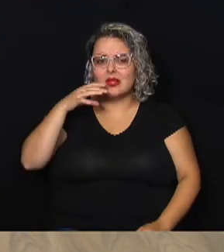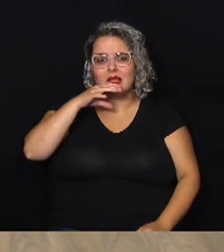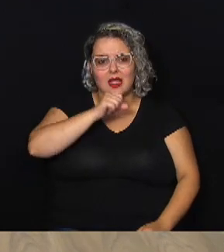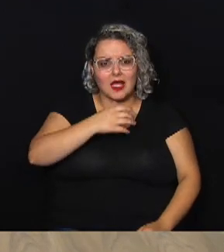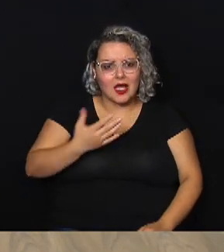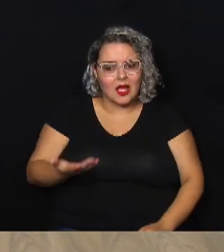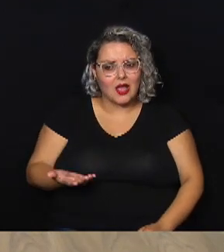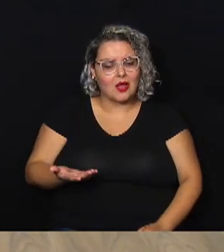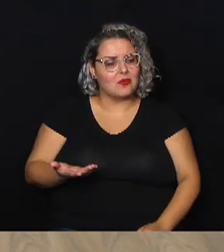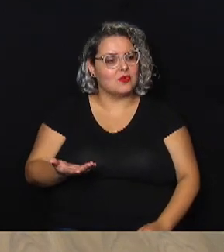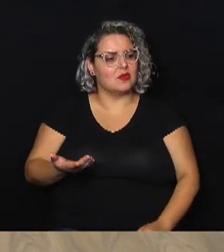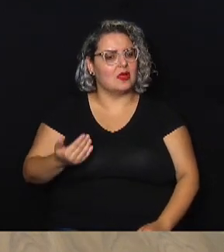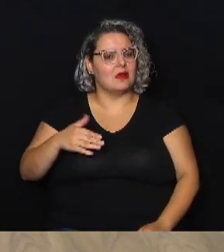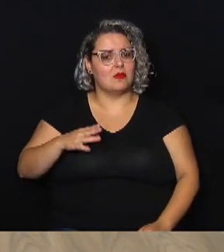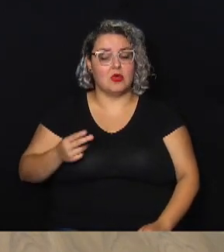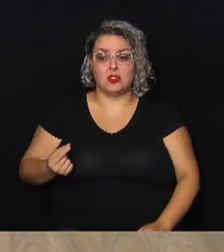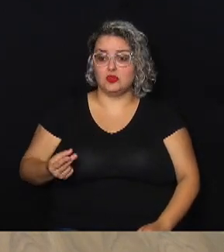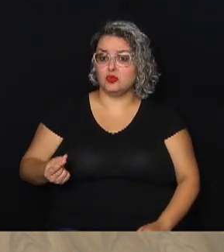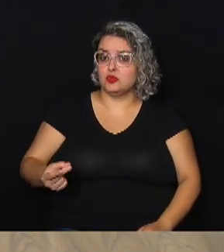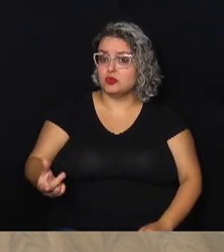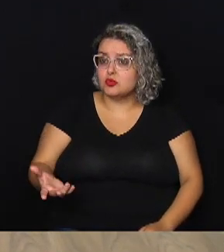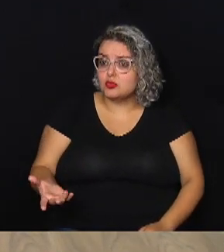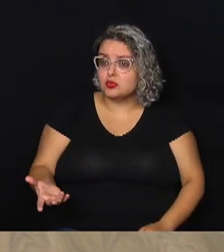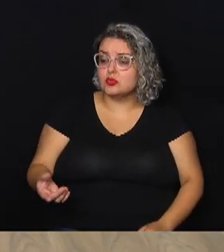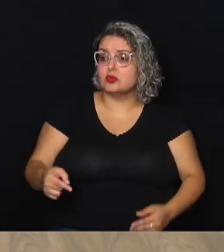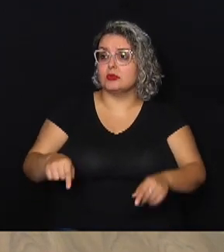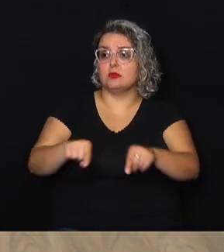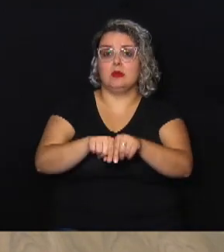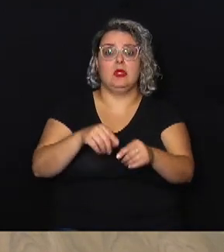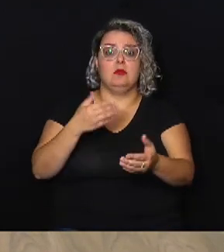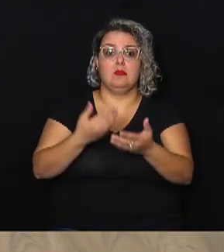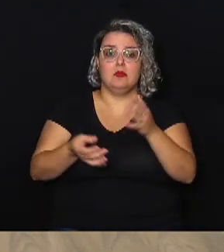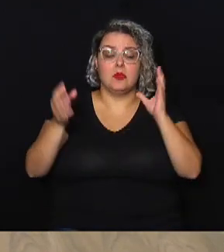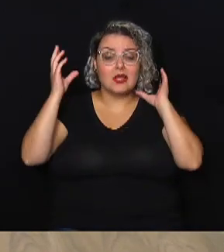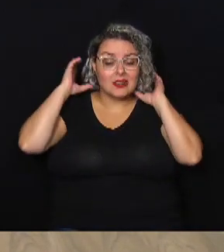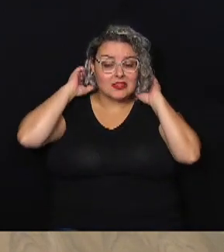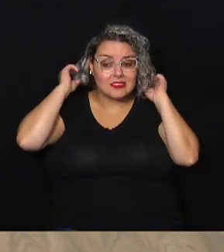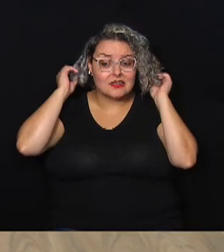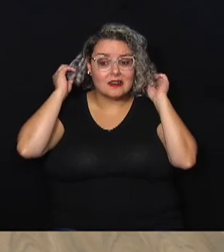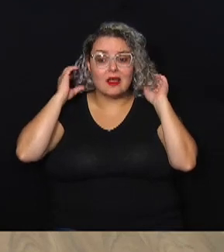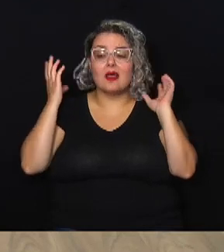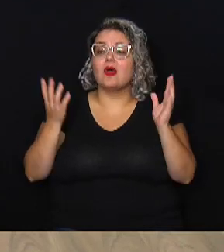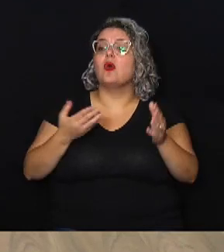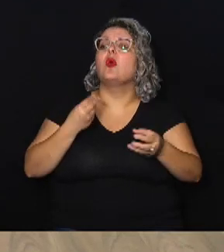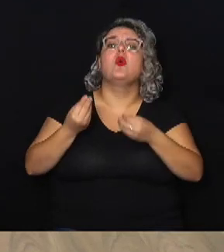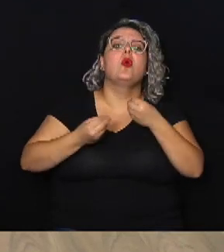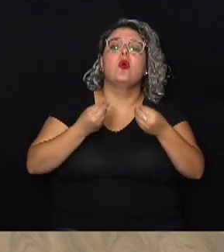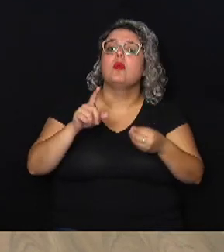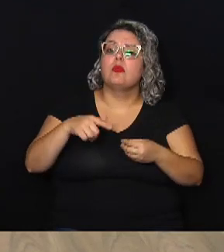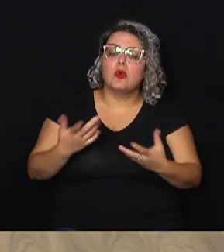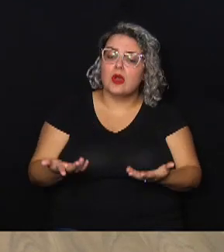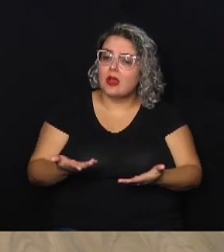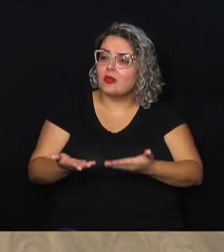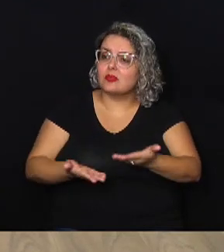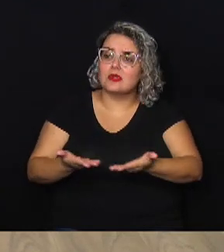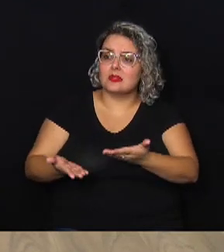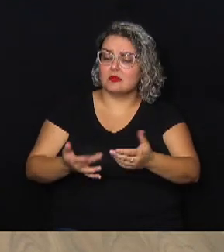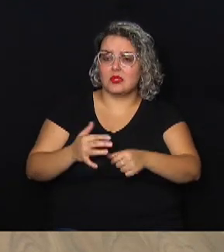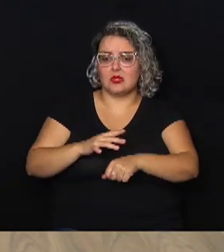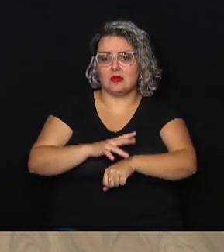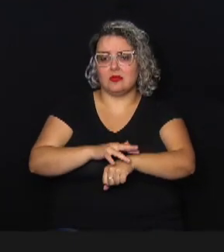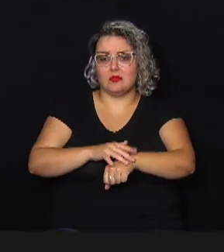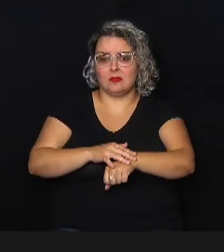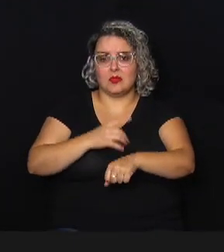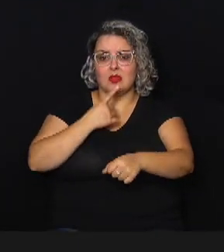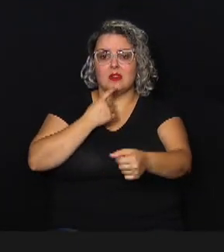mais longo, a pessoa também chega a perder os cabelos. Como que é o tratamento para a leucemia? O